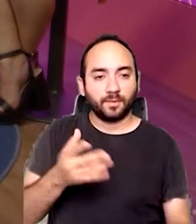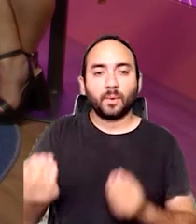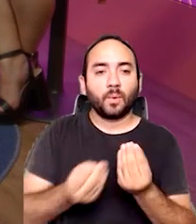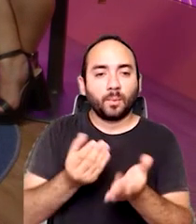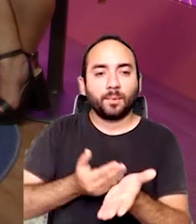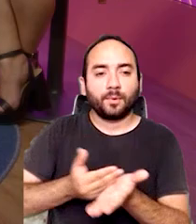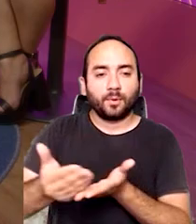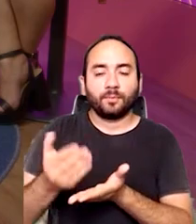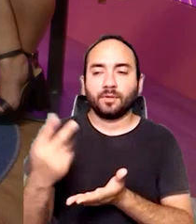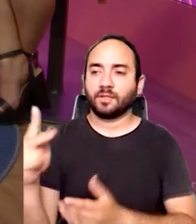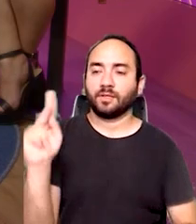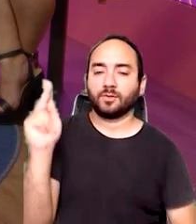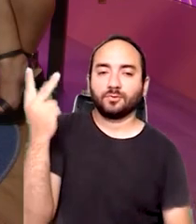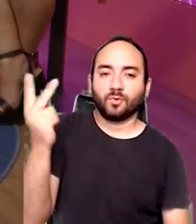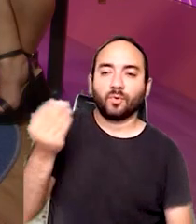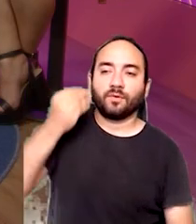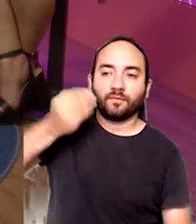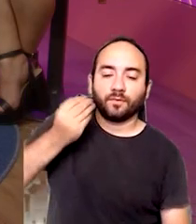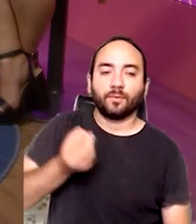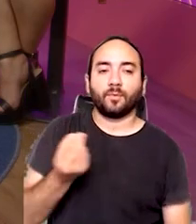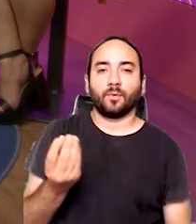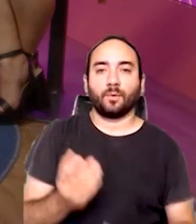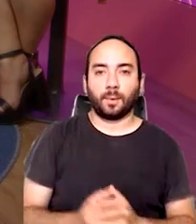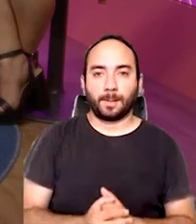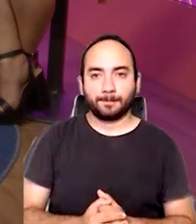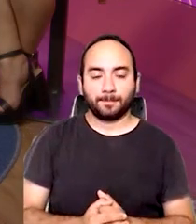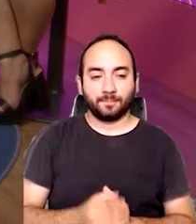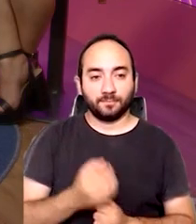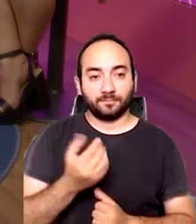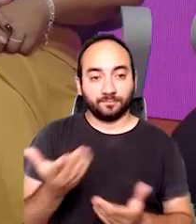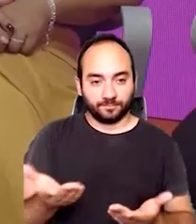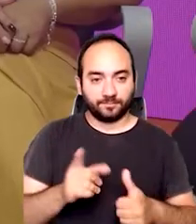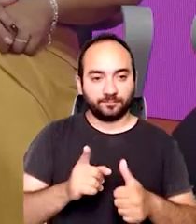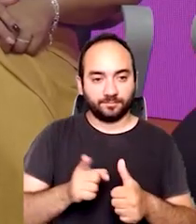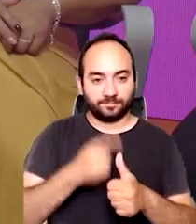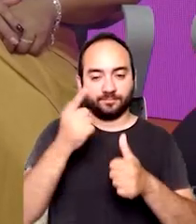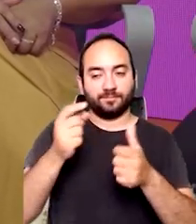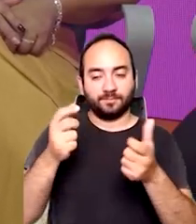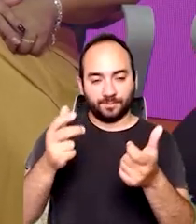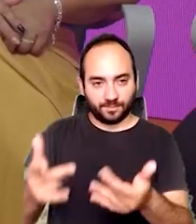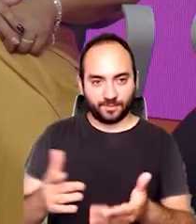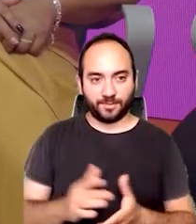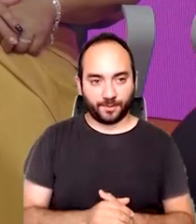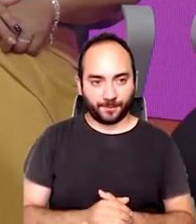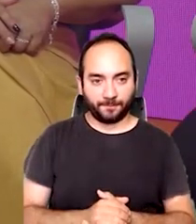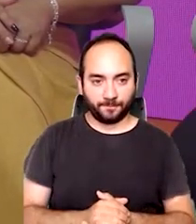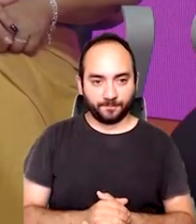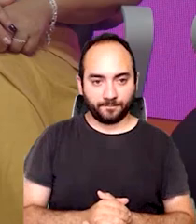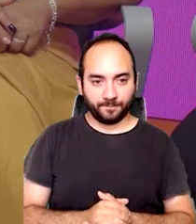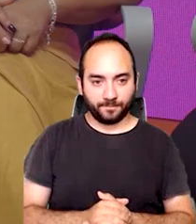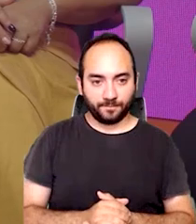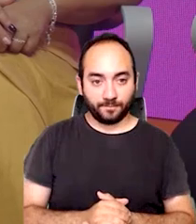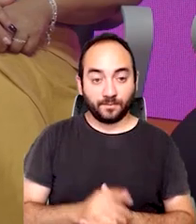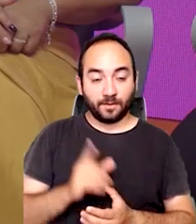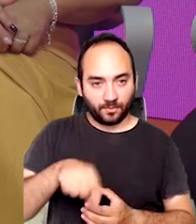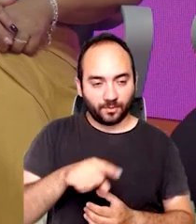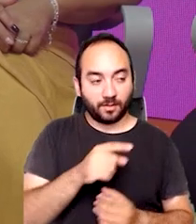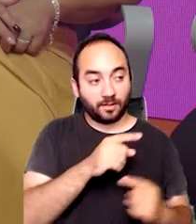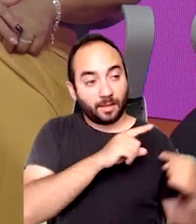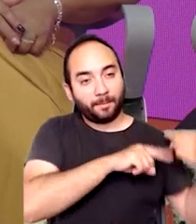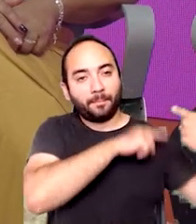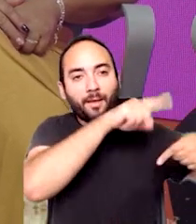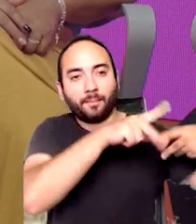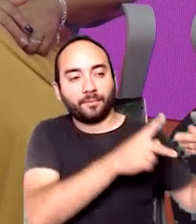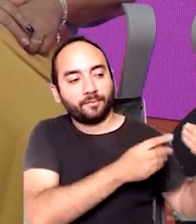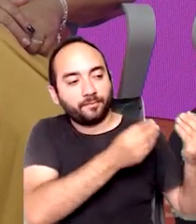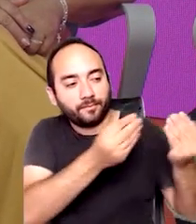gente como que começou essa sua história como eu disse na minha primeira né fala eh foi uma